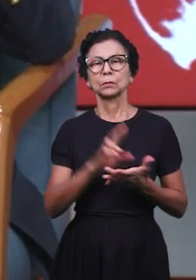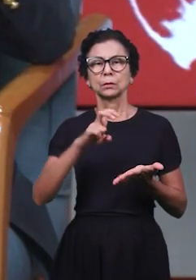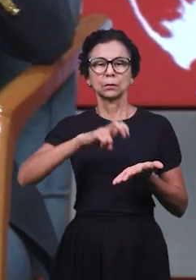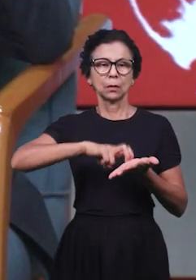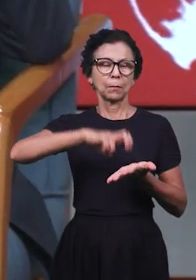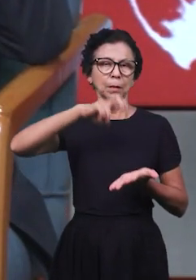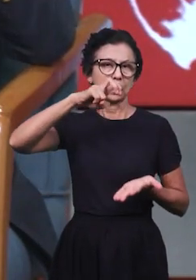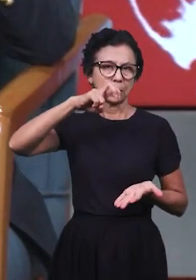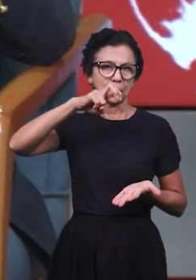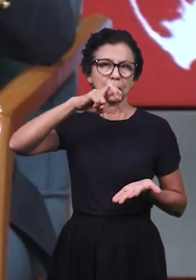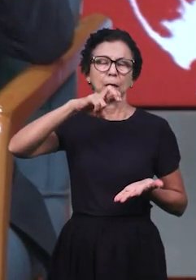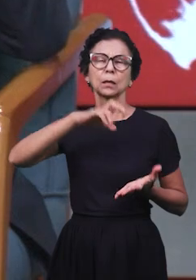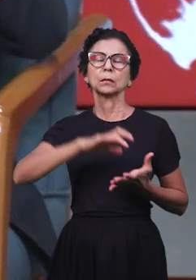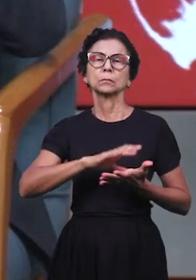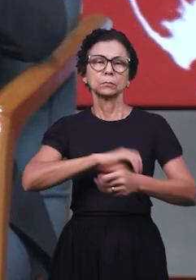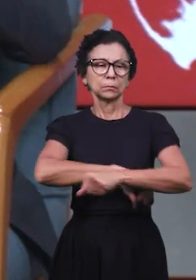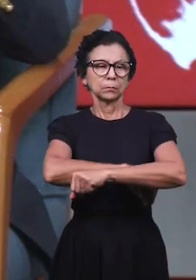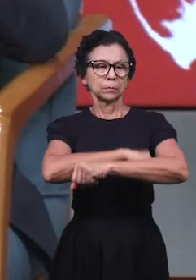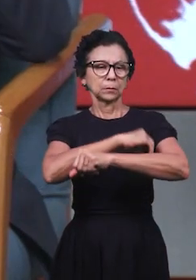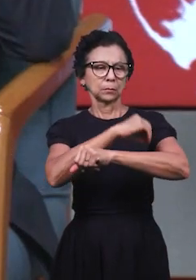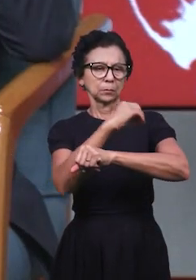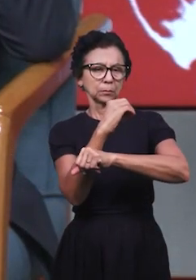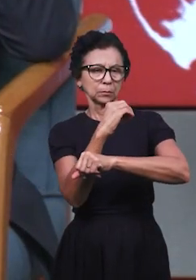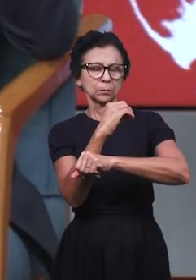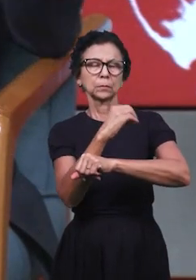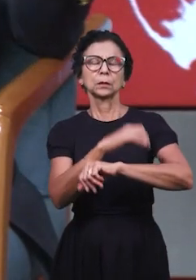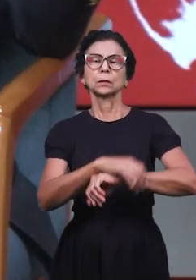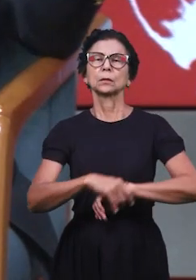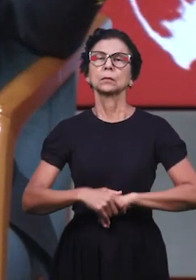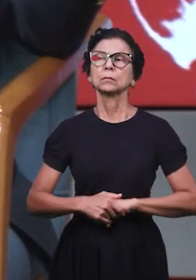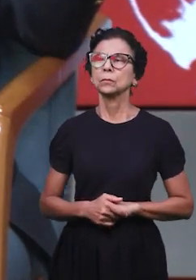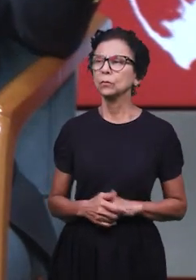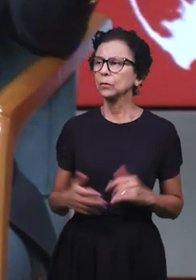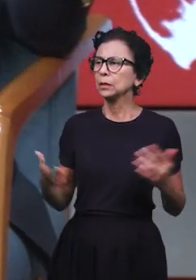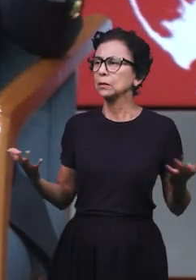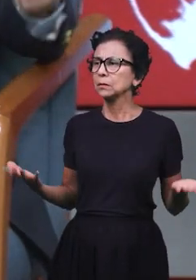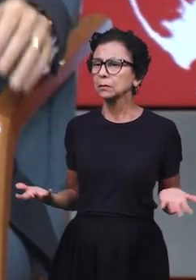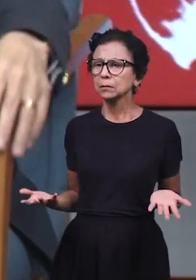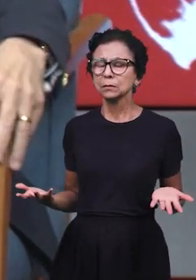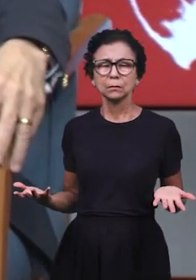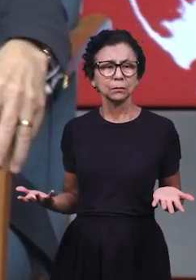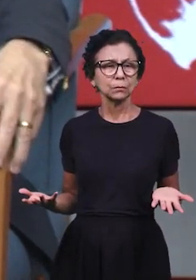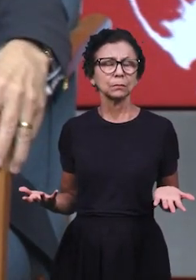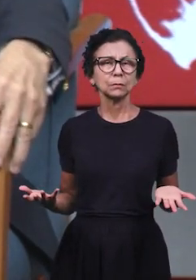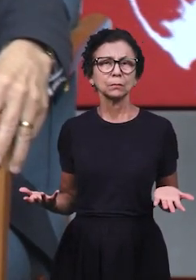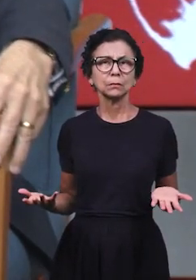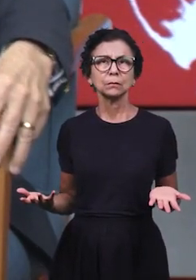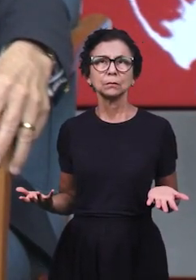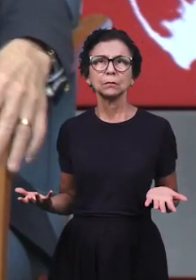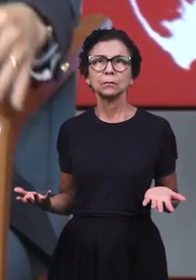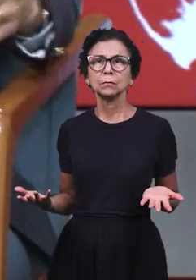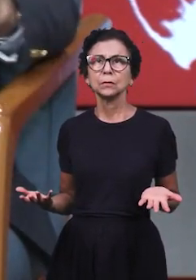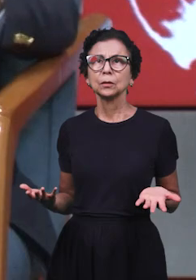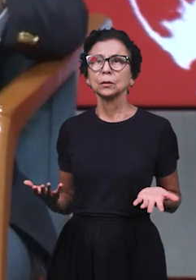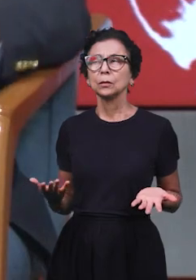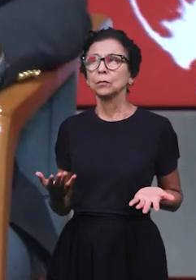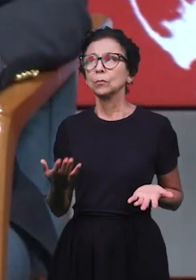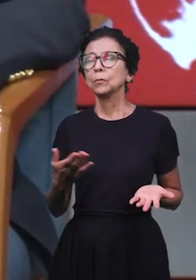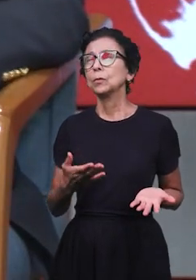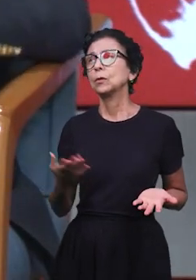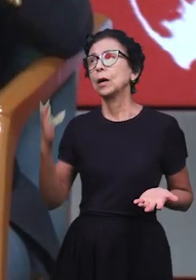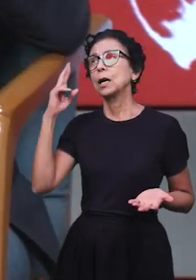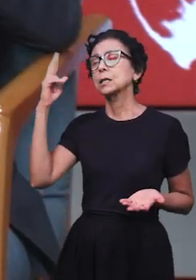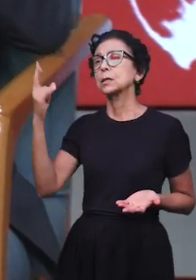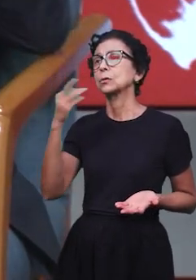Muda deste lugar, leva a tua mobília e tal. Foi esse o texto que foi dado. Eu falei, mas eu pensei, eu estou orando e jejuando para o Senhor